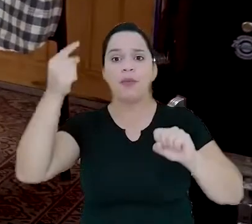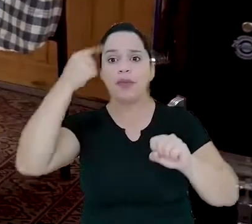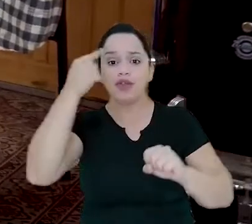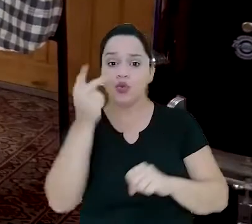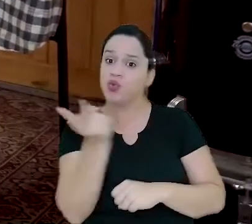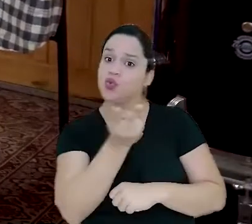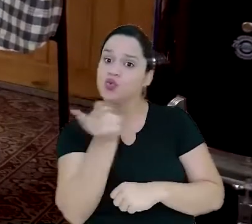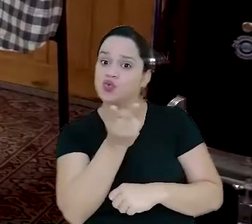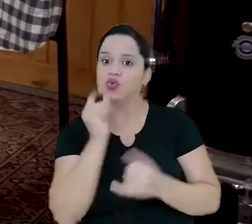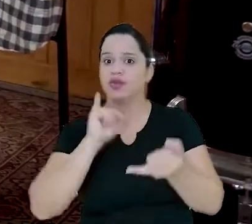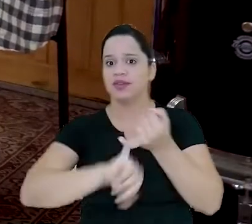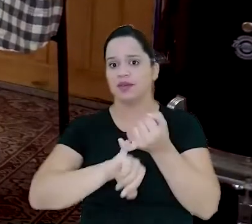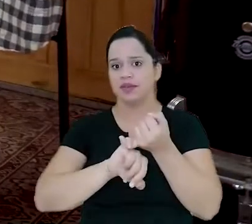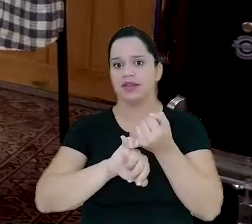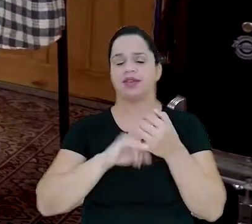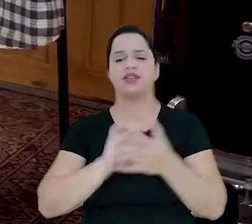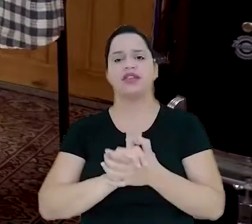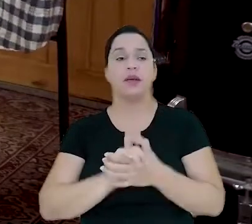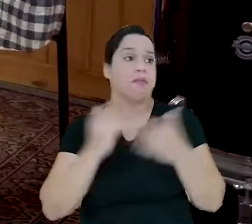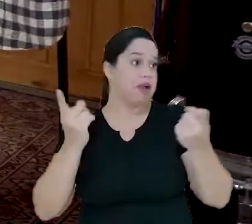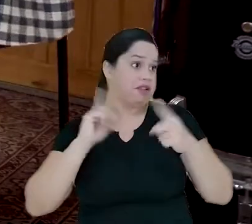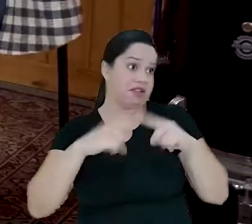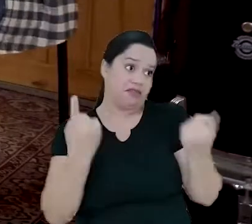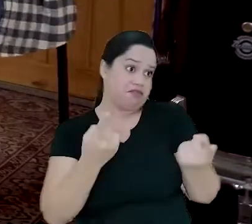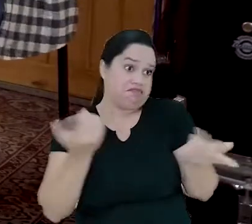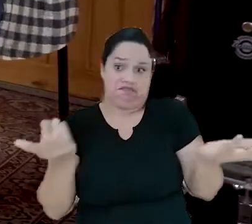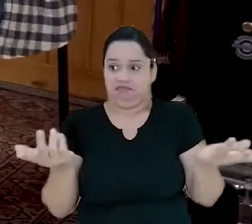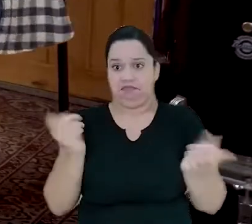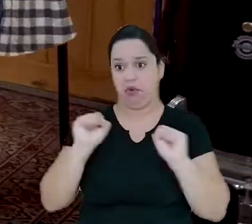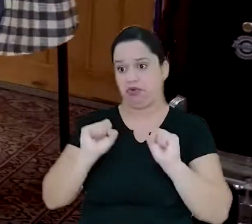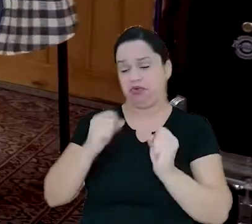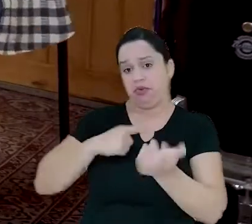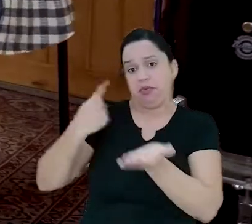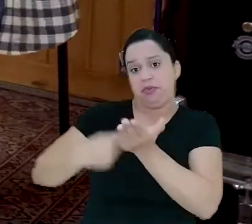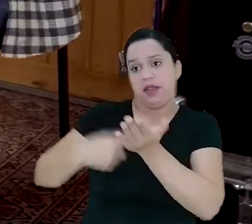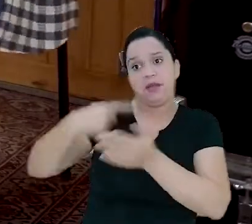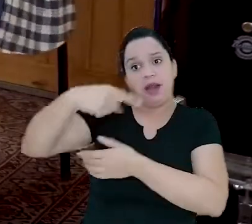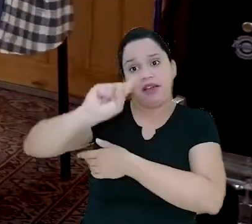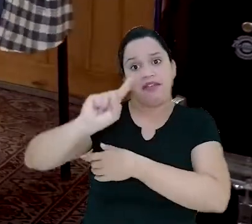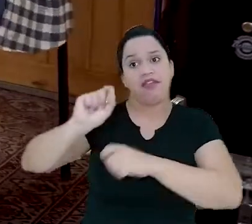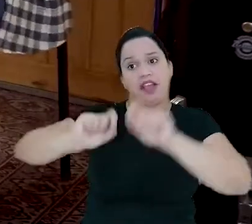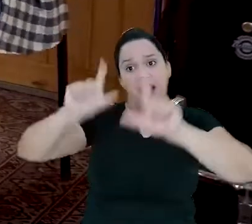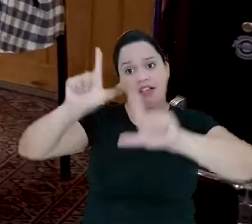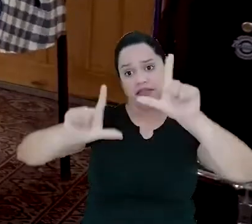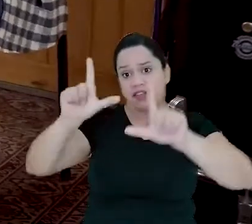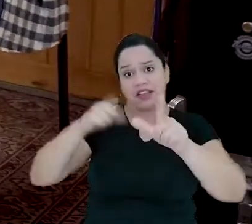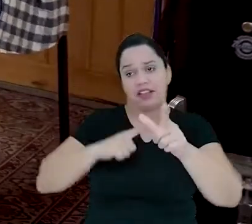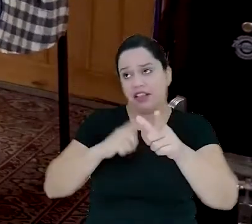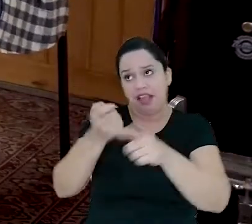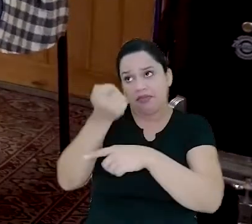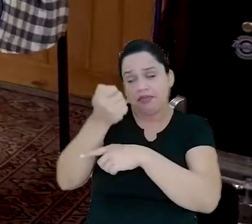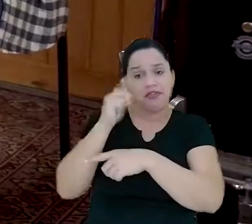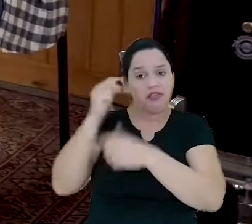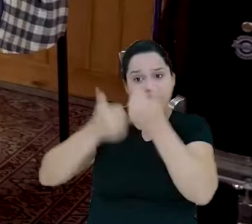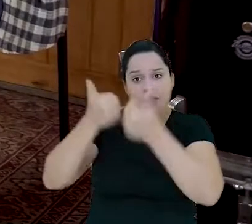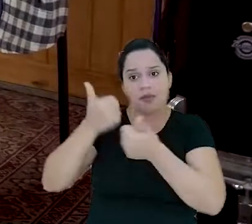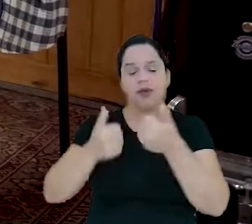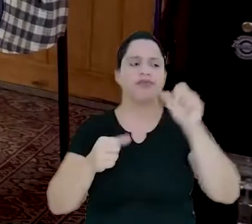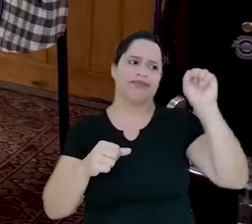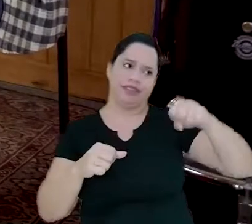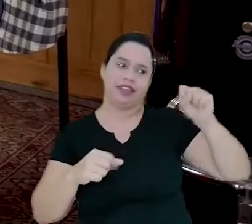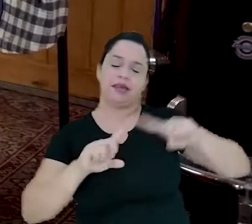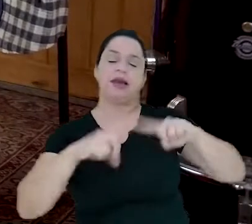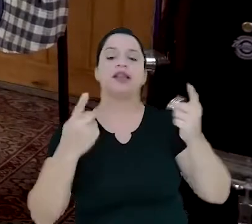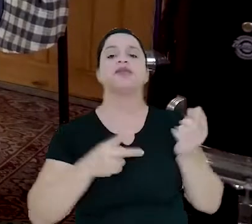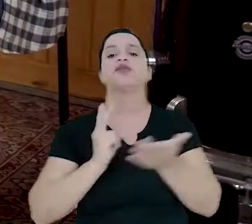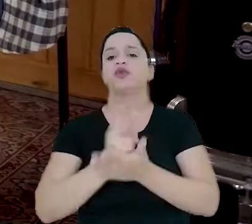de serem os dois. E se eles forem olhar pra ver o Champions? Às vezes vai no motel, tem uns canais. Esse canal acaba lá, né? Sim, sim, mas aí ela